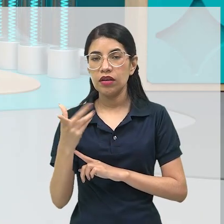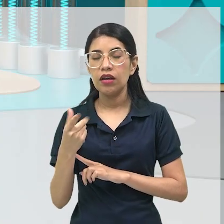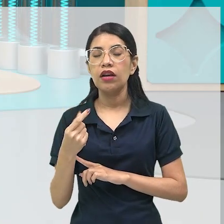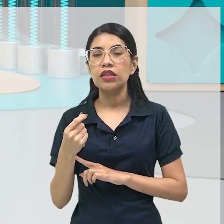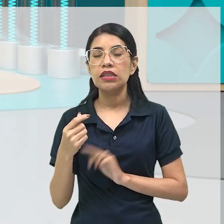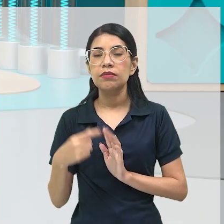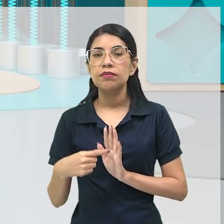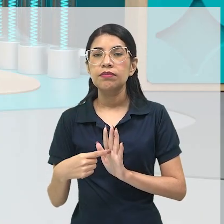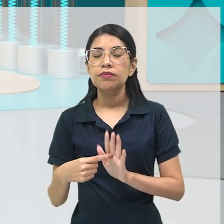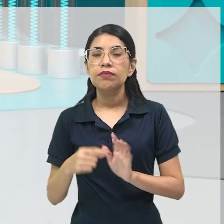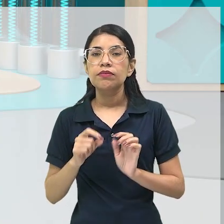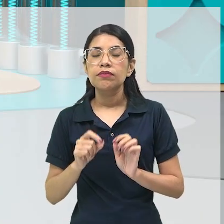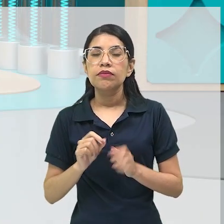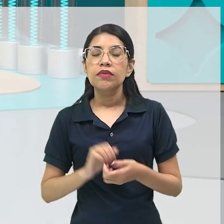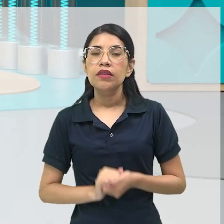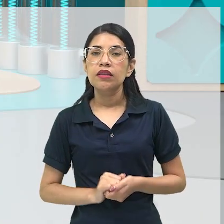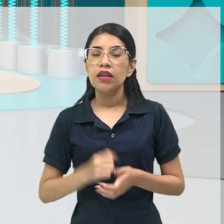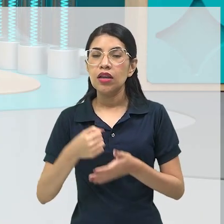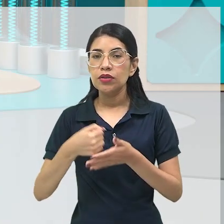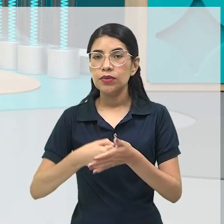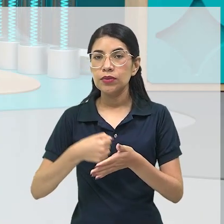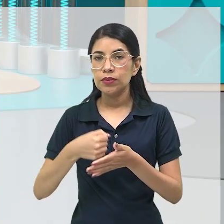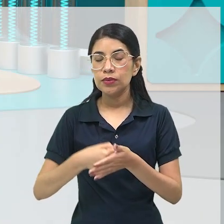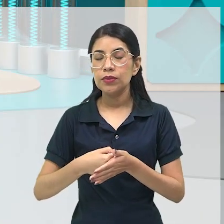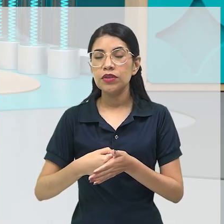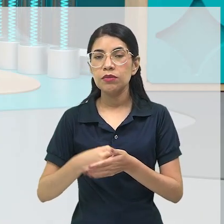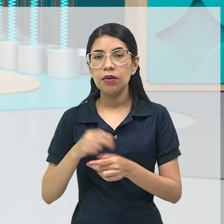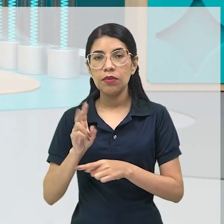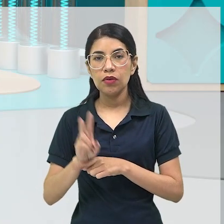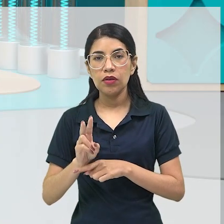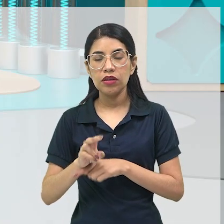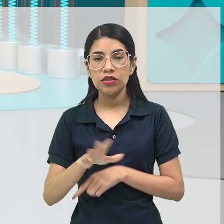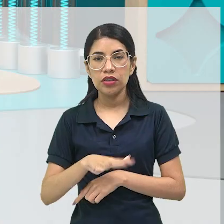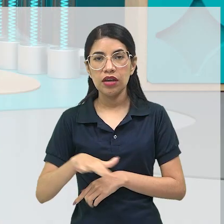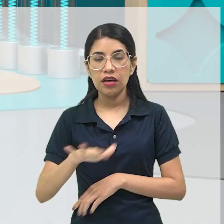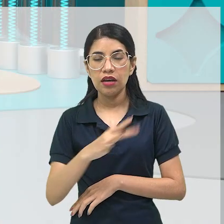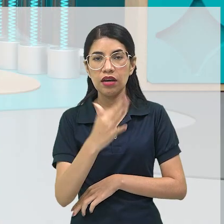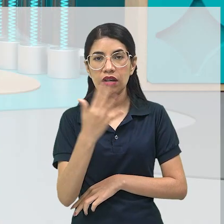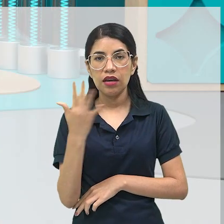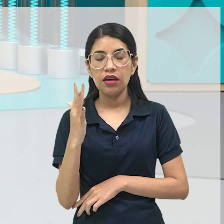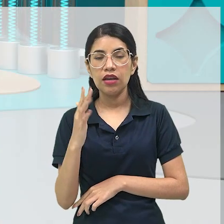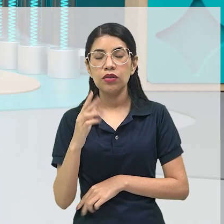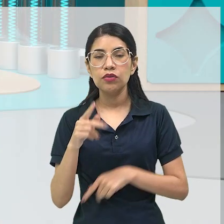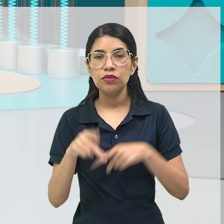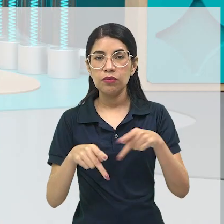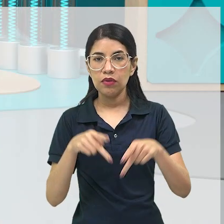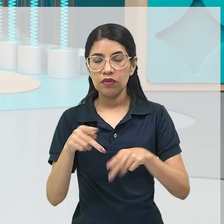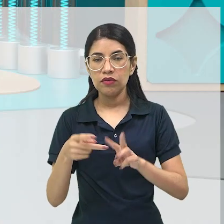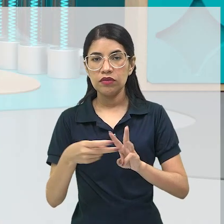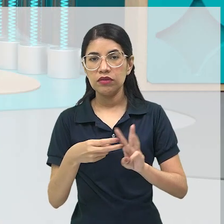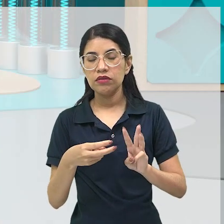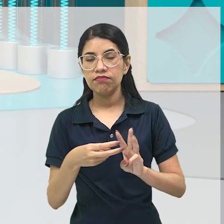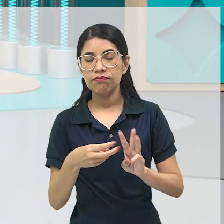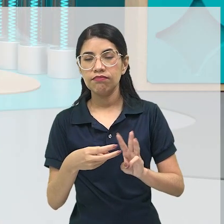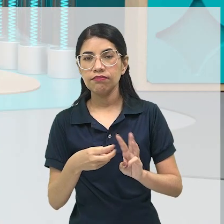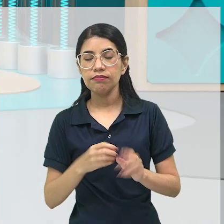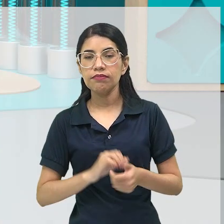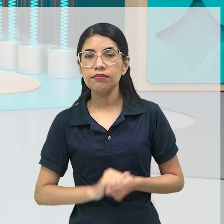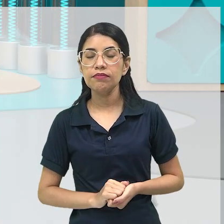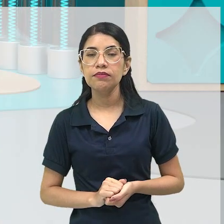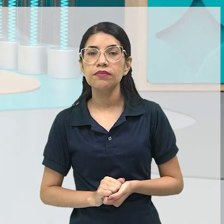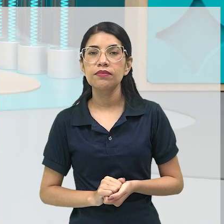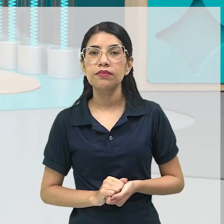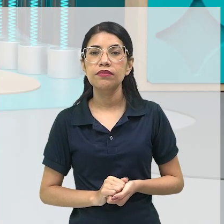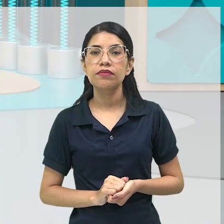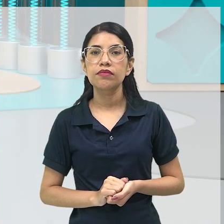gente essa questão da luta pela terra, da luta dos nossos povos indígenas. Então,